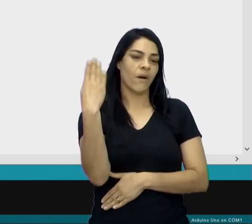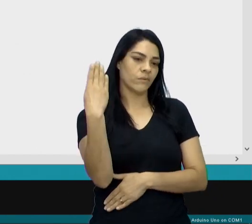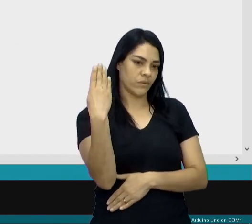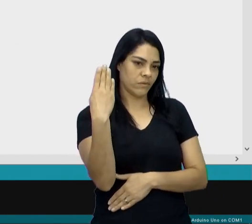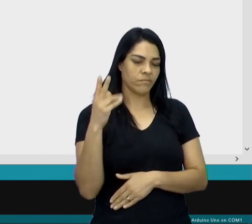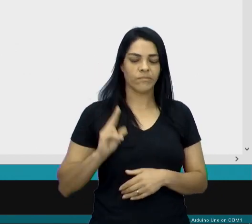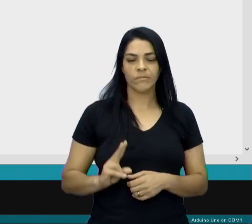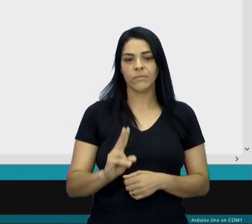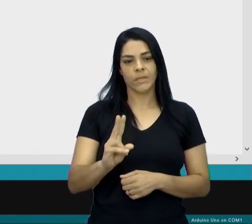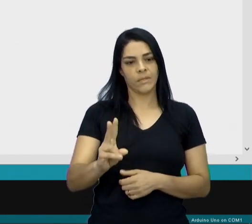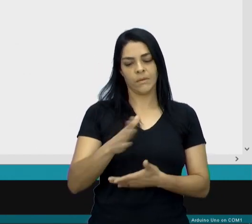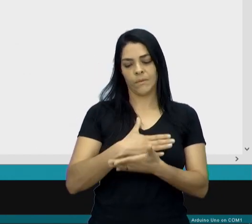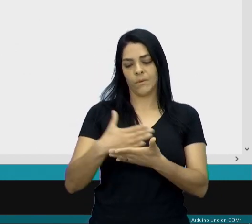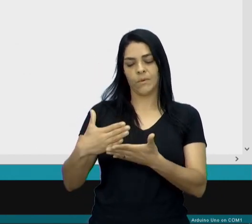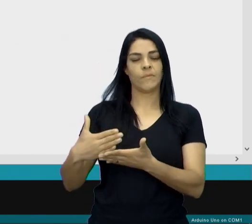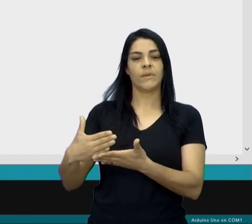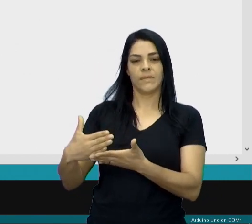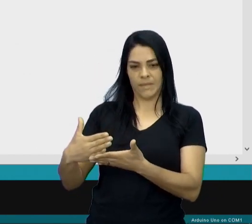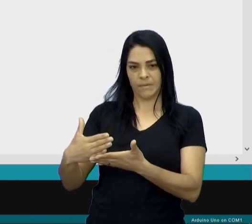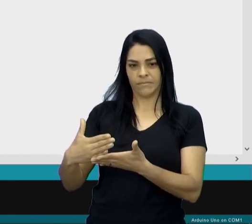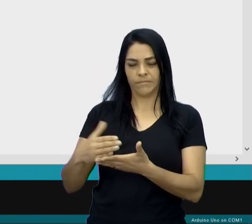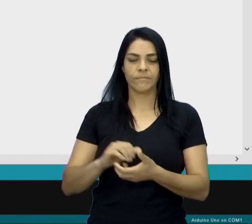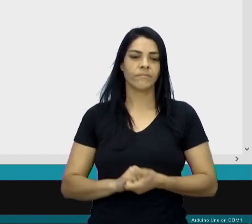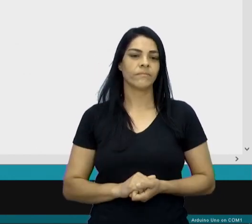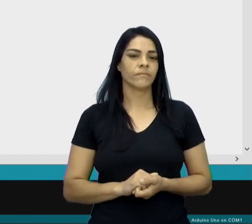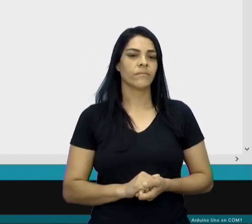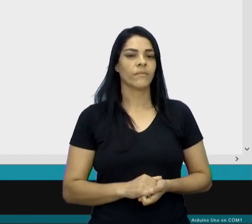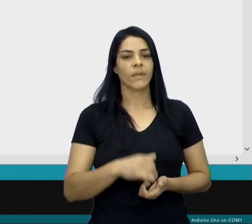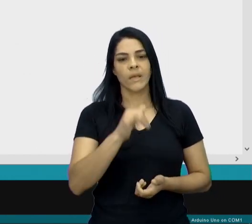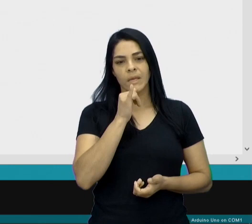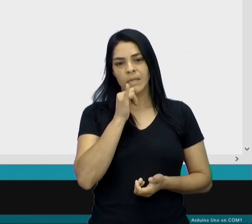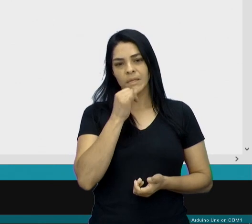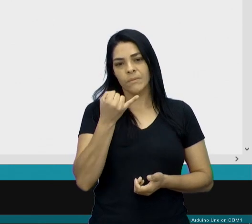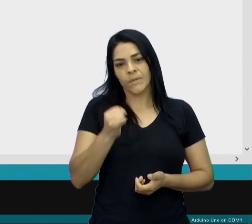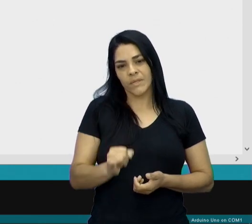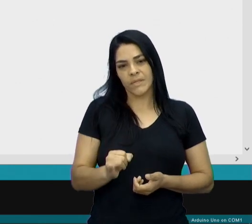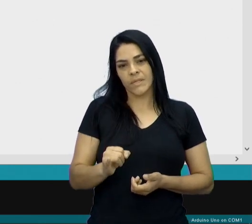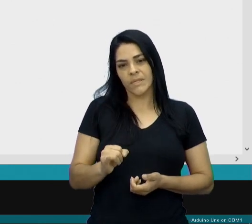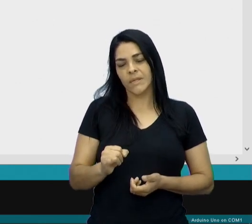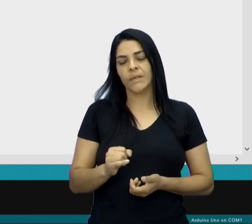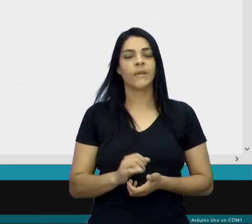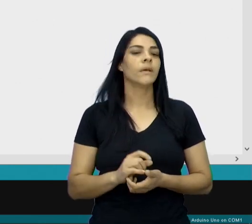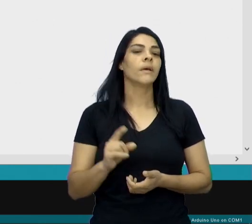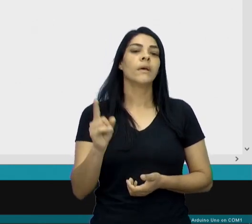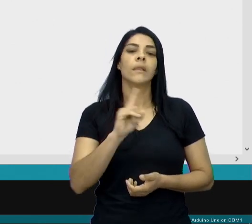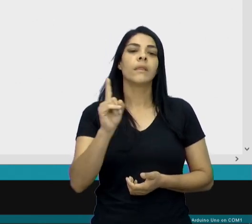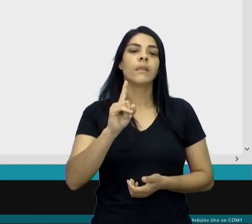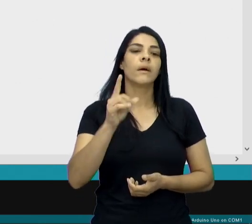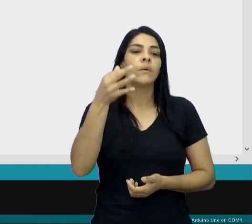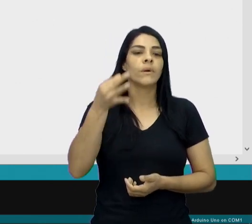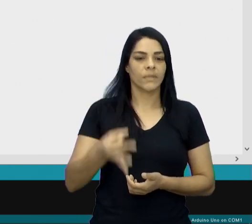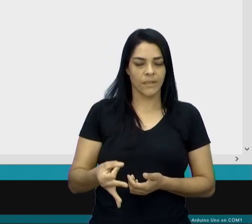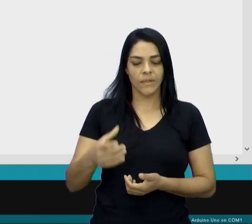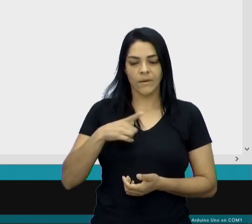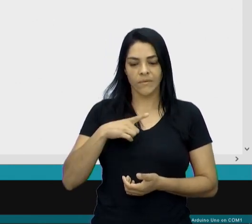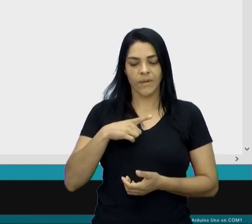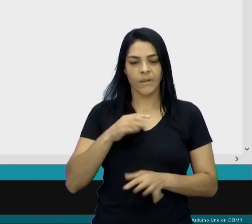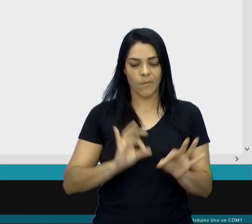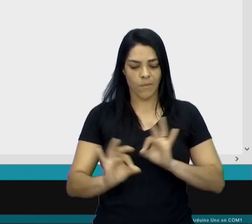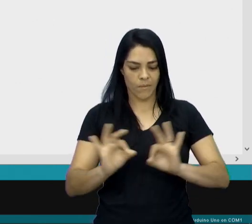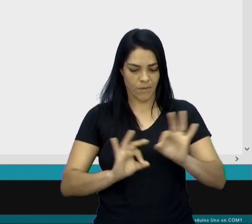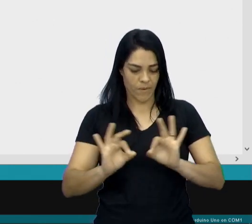sempre partir do princípio que você vai acertar. Caso não aconteça isso, a gente vai criar uma programação para avisar ele, tá